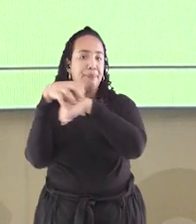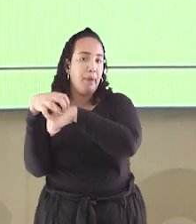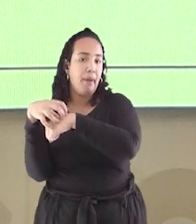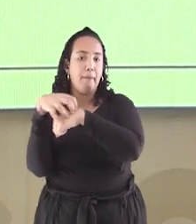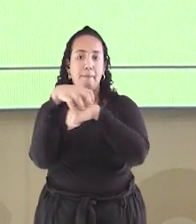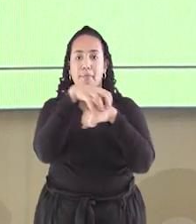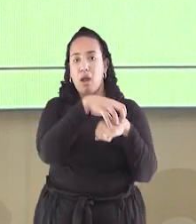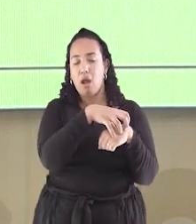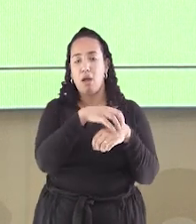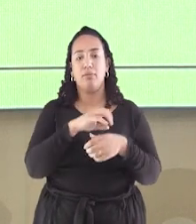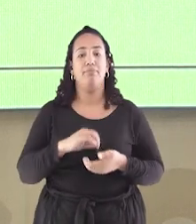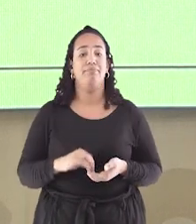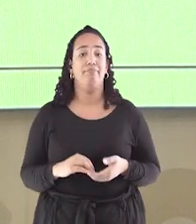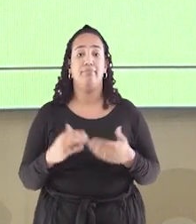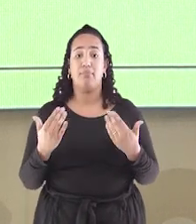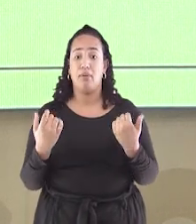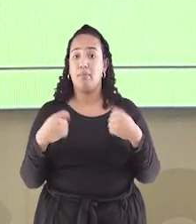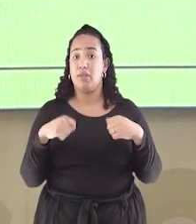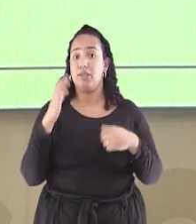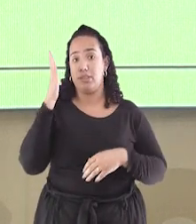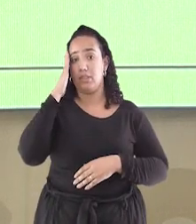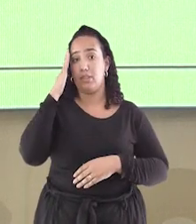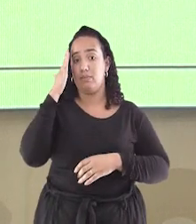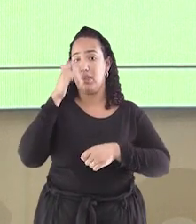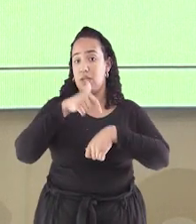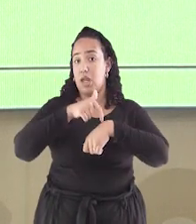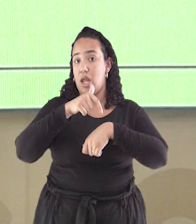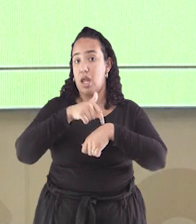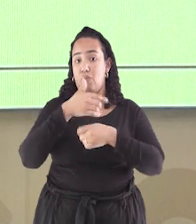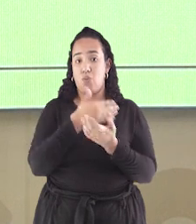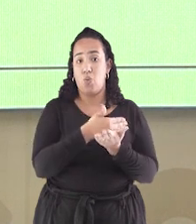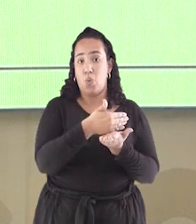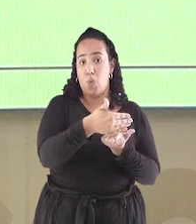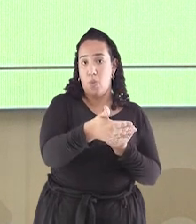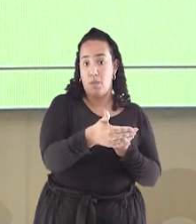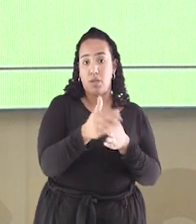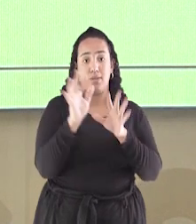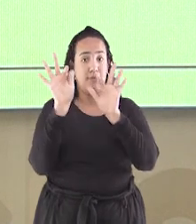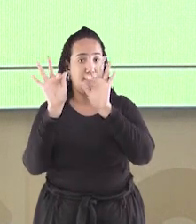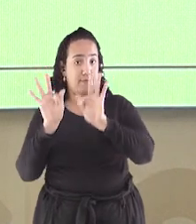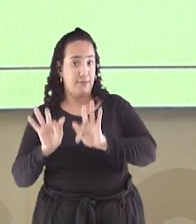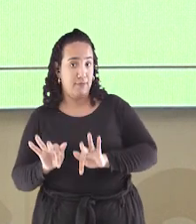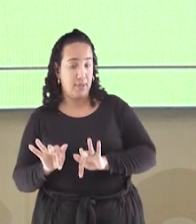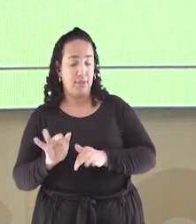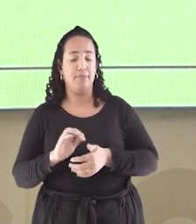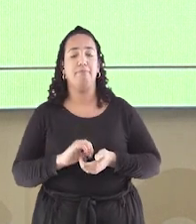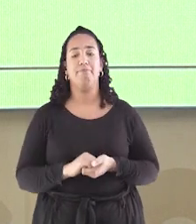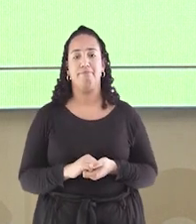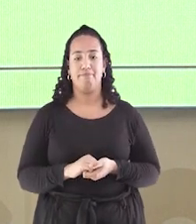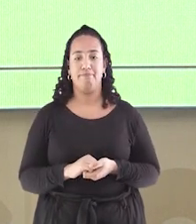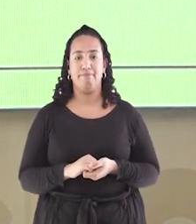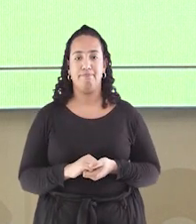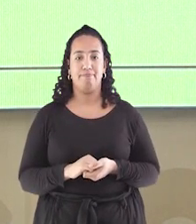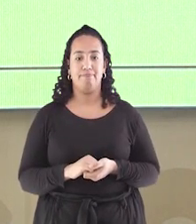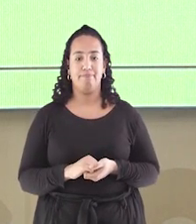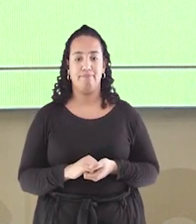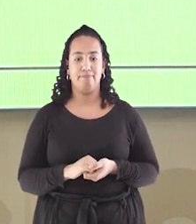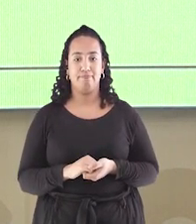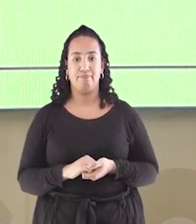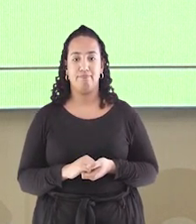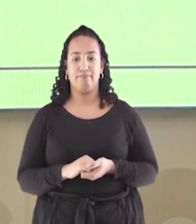lugar para outro. Ou seja, precisamos marcar um tempo de início e fim e sua